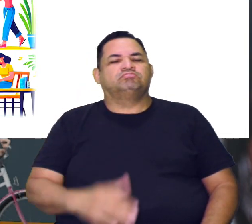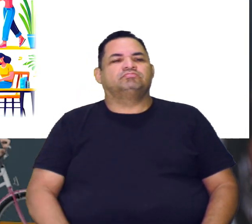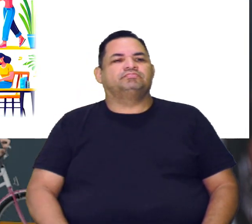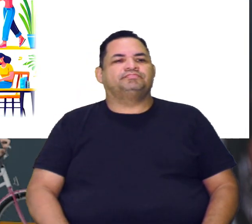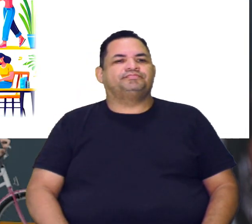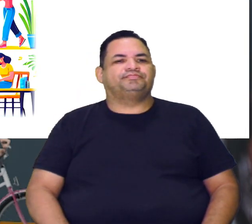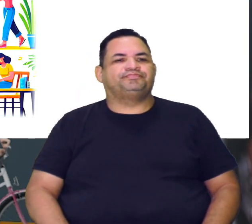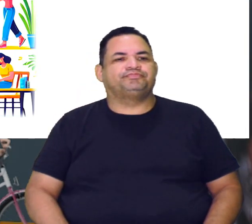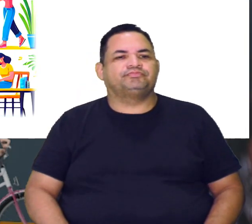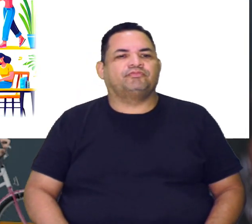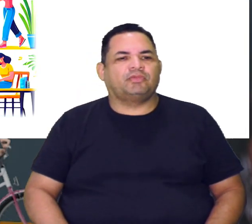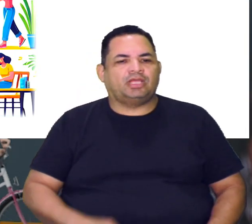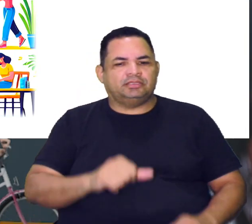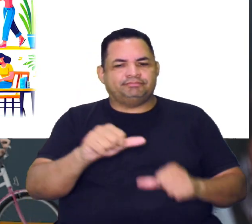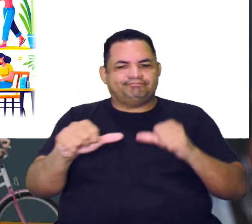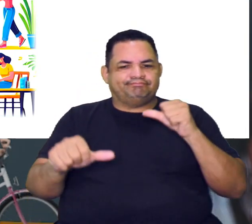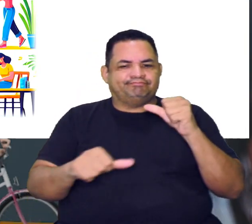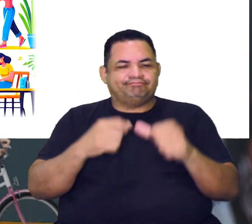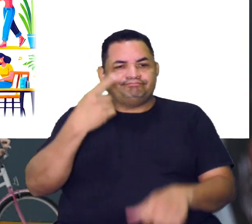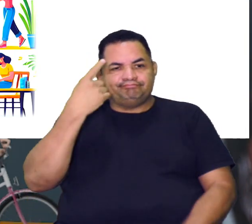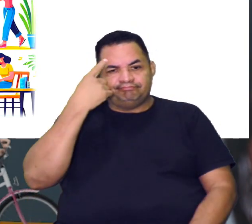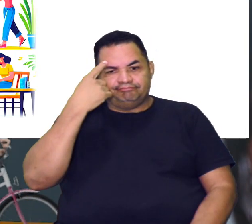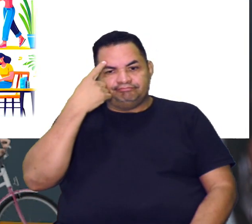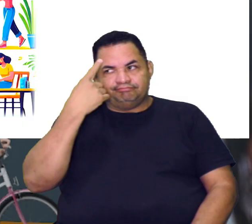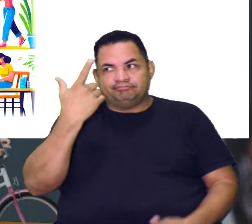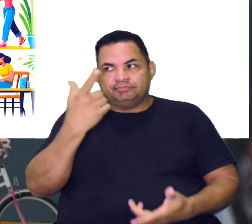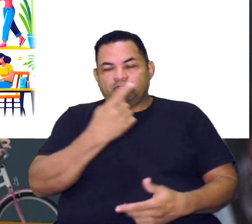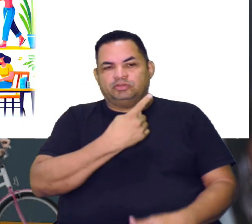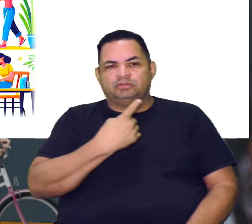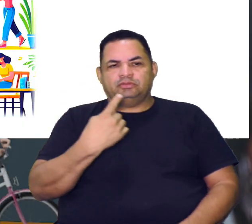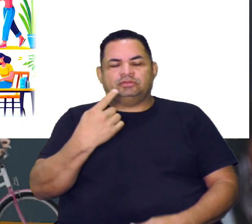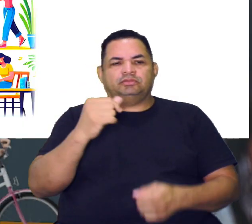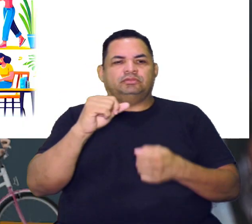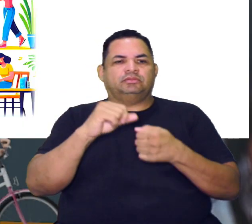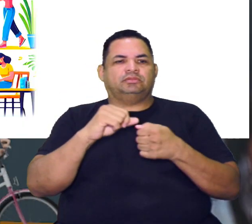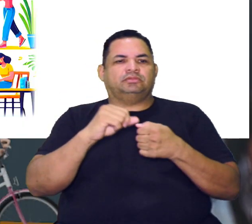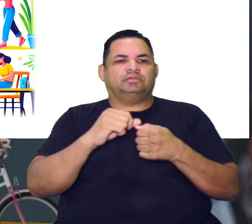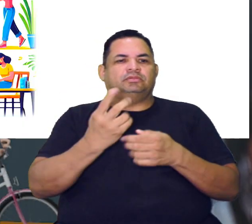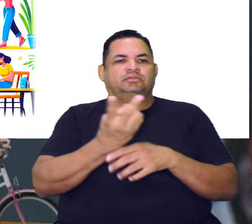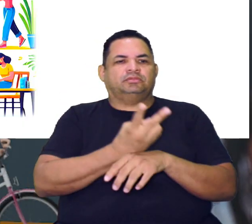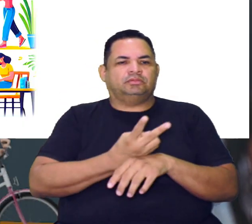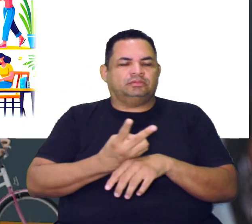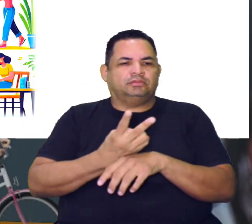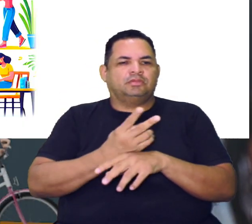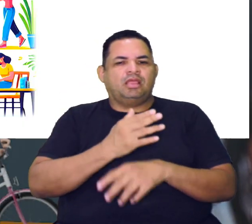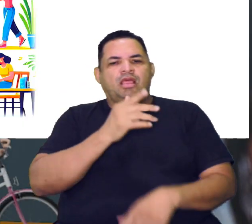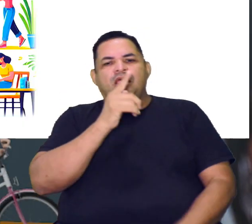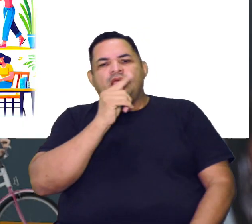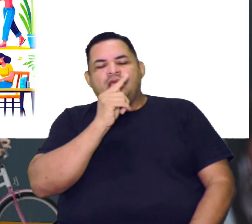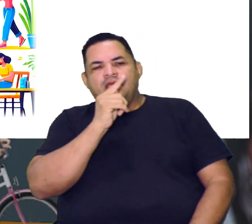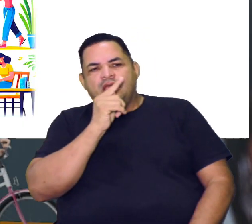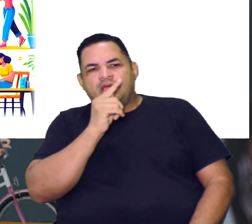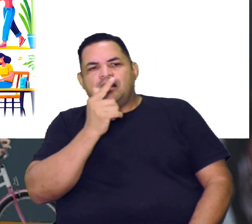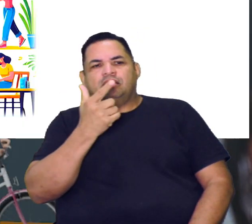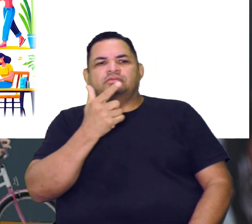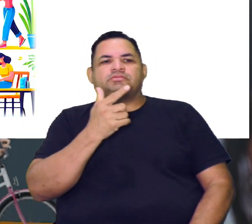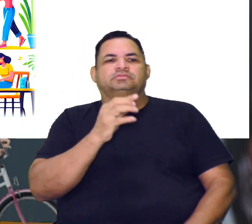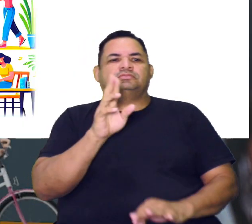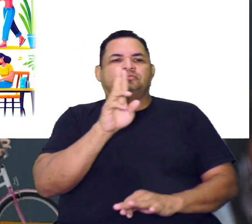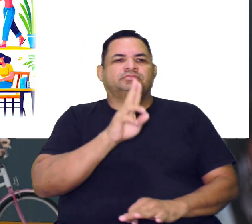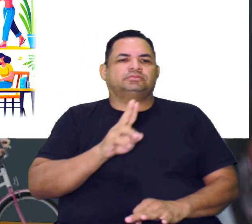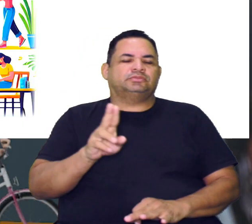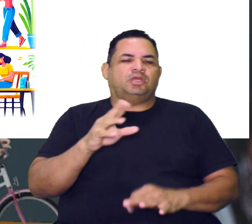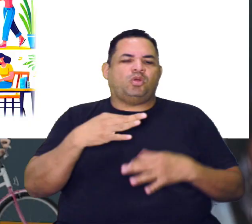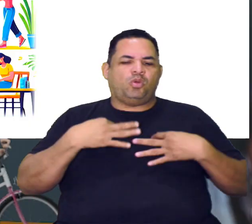mínimo. Então, assim, são trocas inteligentes que a gente vai fazendo. E aí, buscar também ter uma boa hidratação, buscar